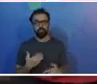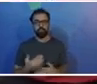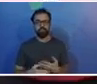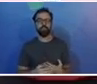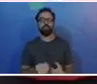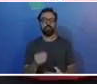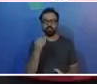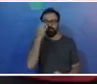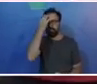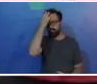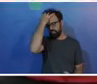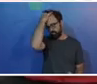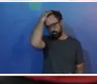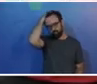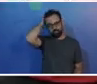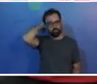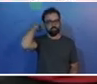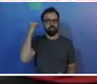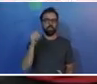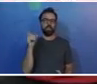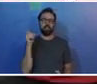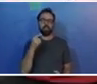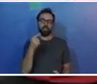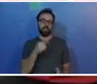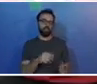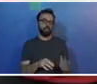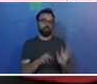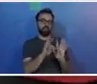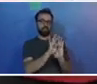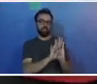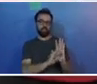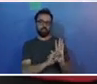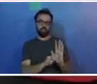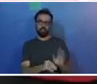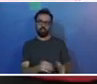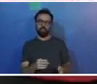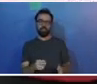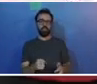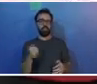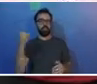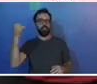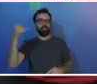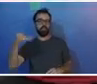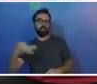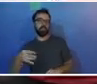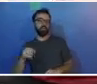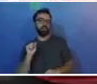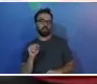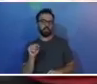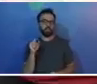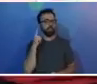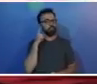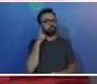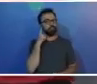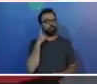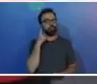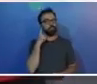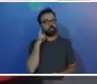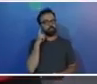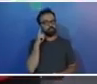Continuando, o que fala nesse texto? Fala o que nós acabamos de explicar. Uma parte dos